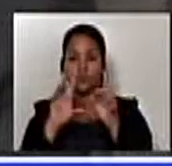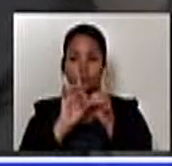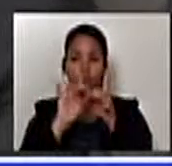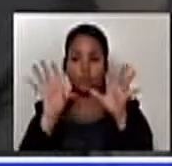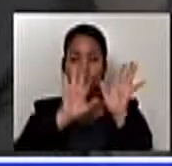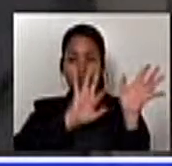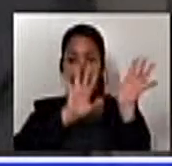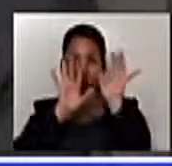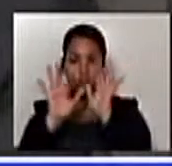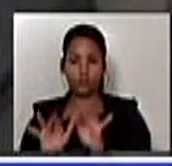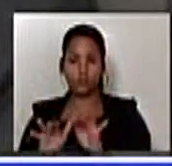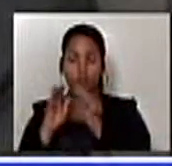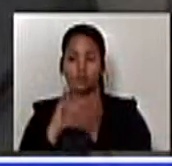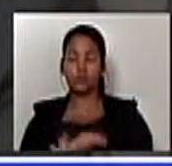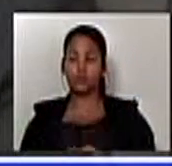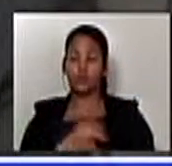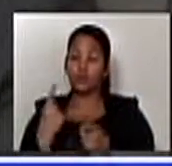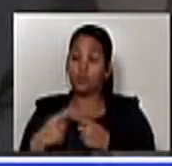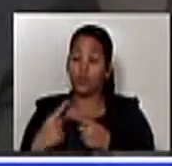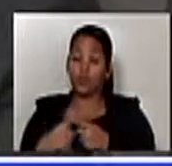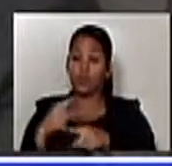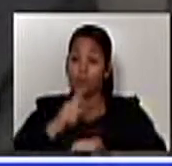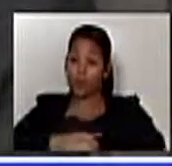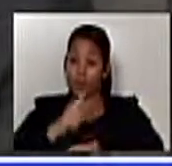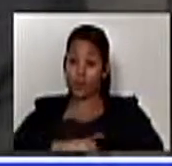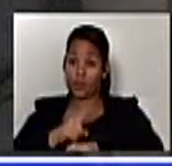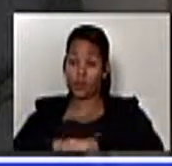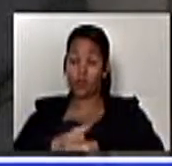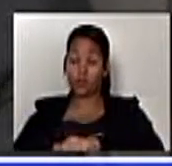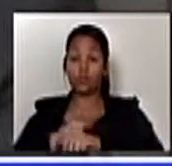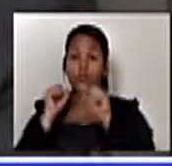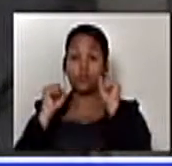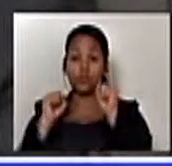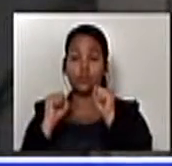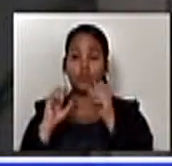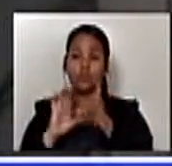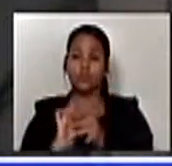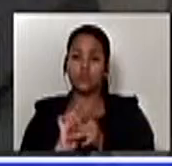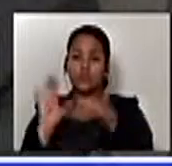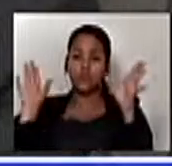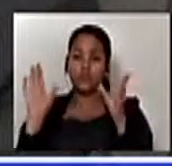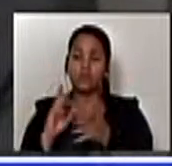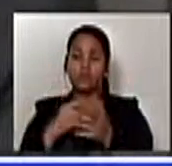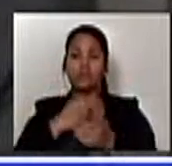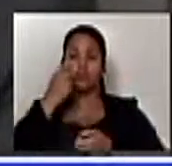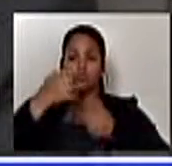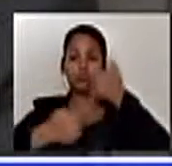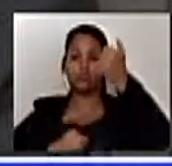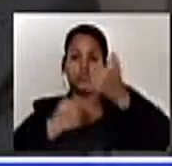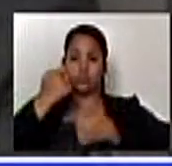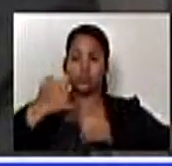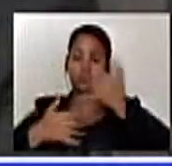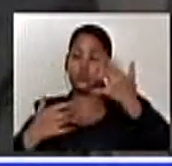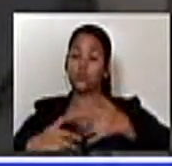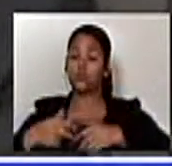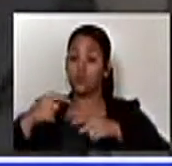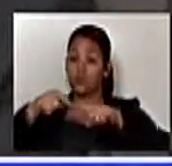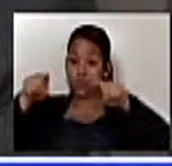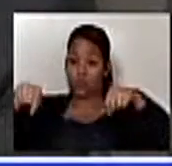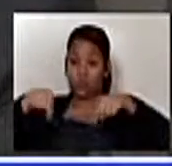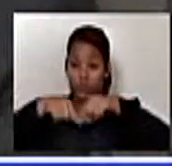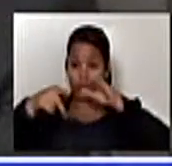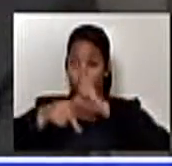que nós temos de realizar um assunto de suma importância e lugar apropriado, que é a